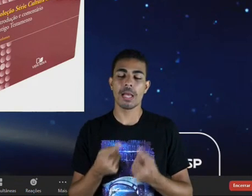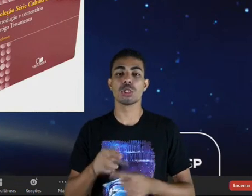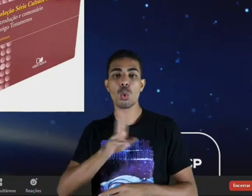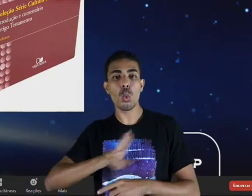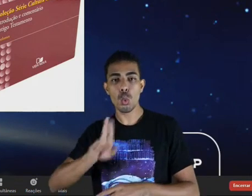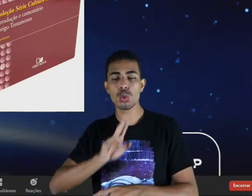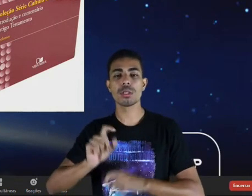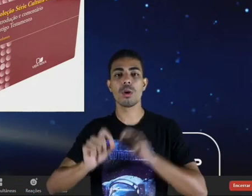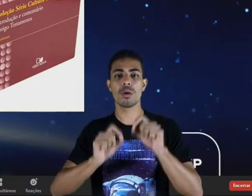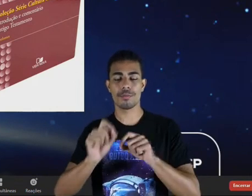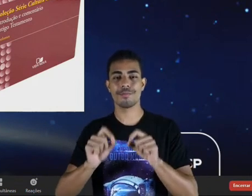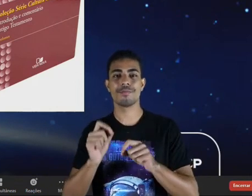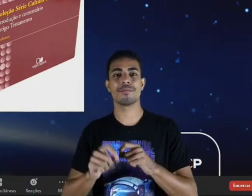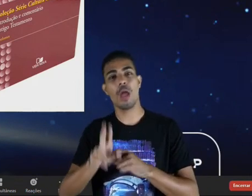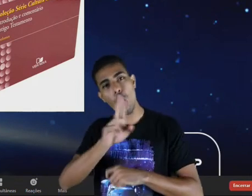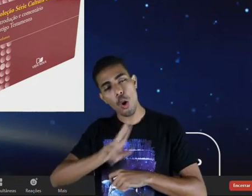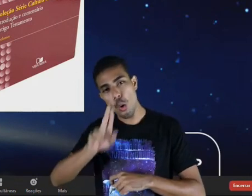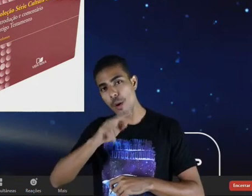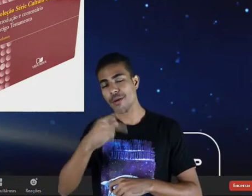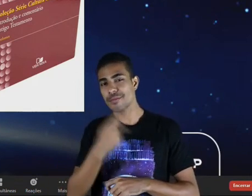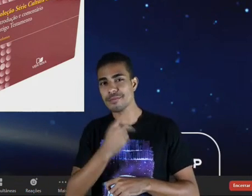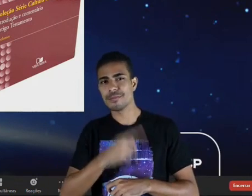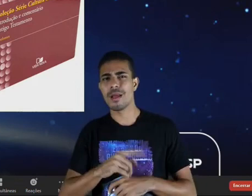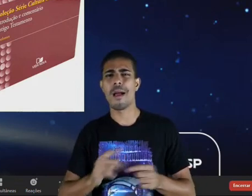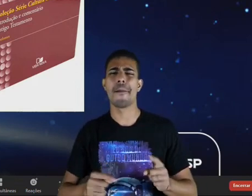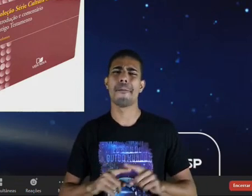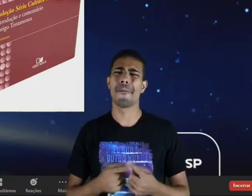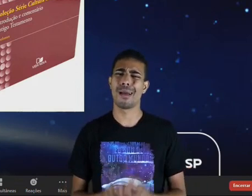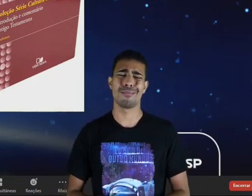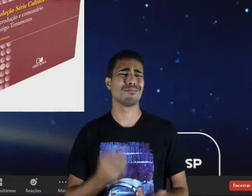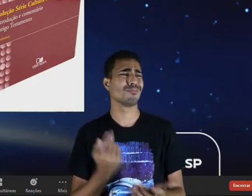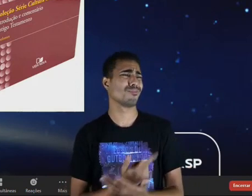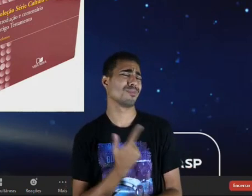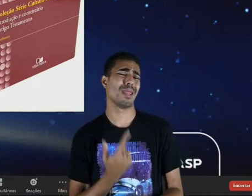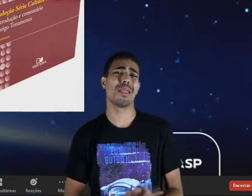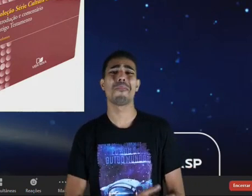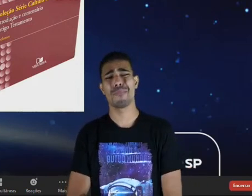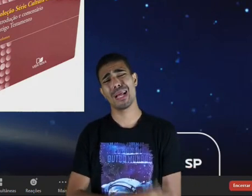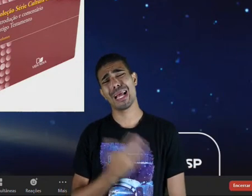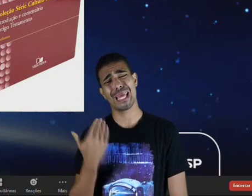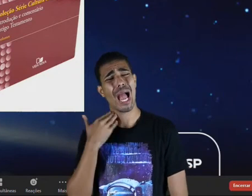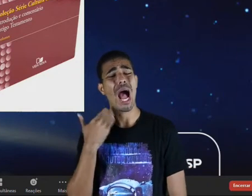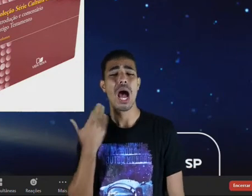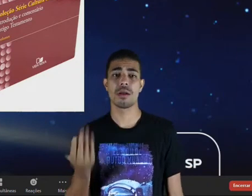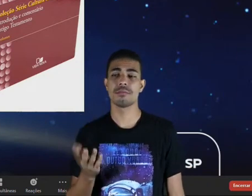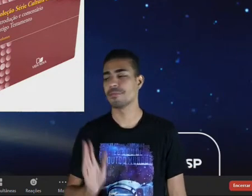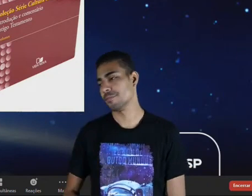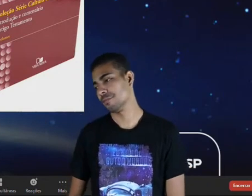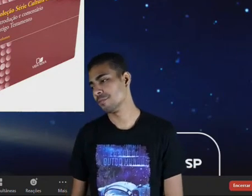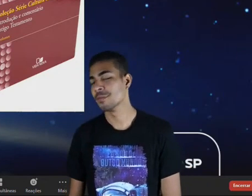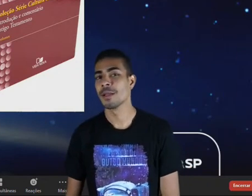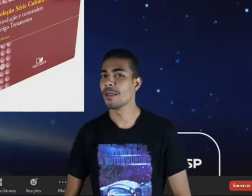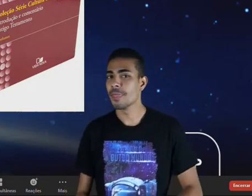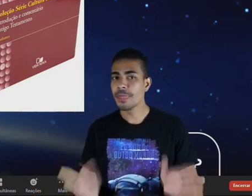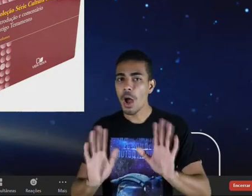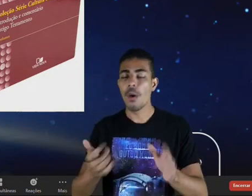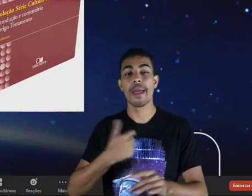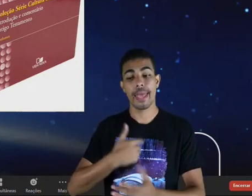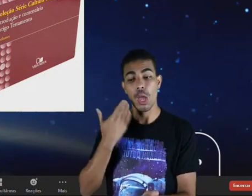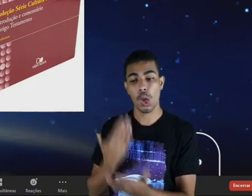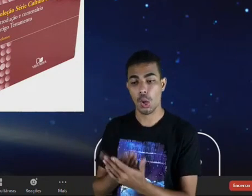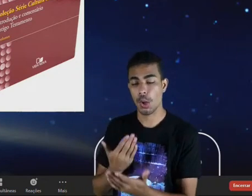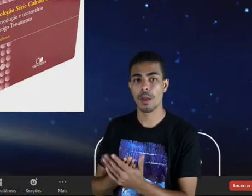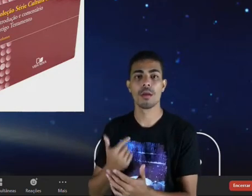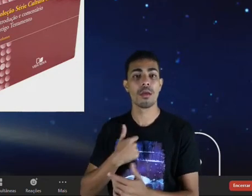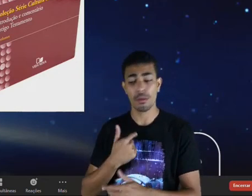usem esses livros. Ah, Rodrigo, mas livro é tão caro. Deixa eu contar para você uma coisa. Quando eu era estudante, gente, eu sempre